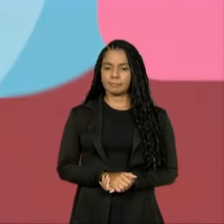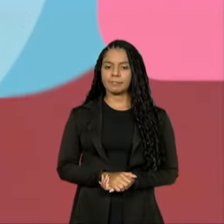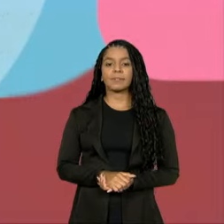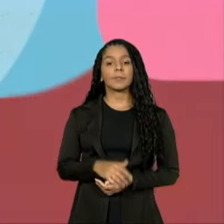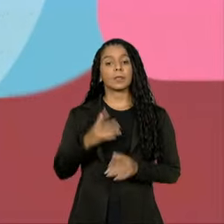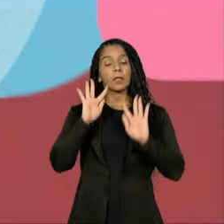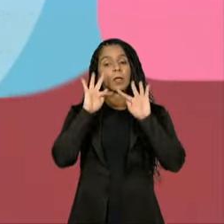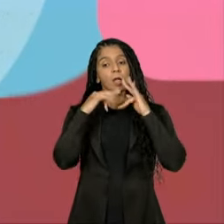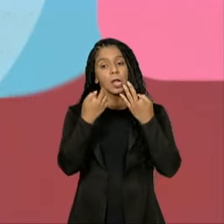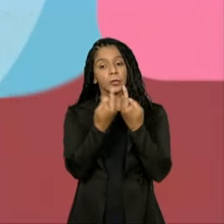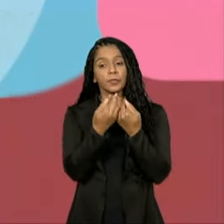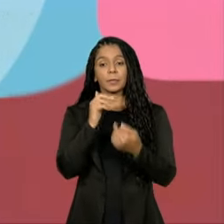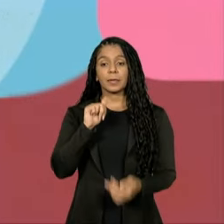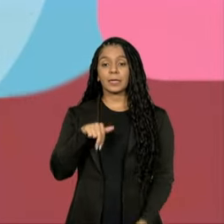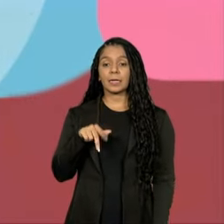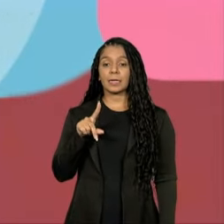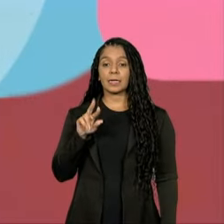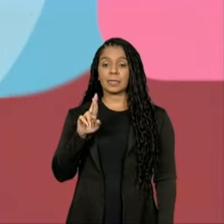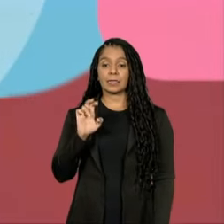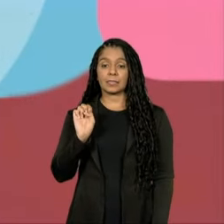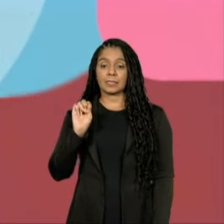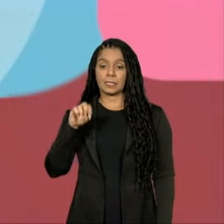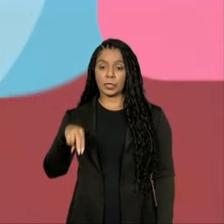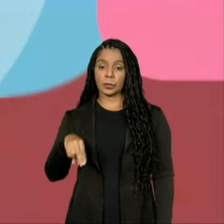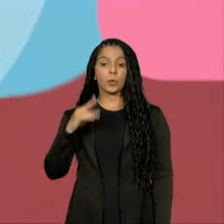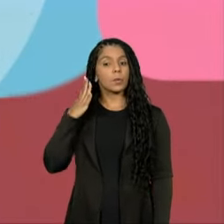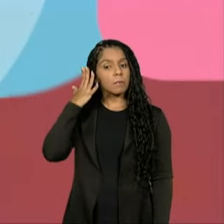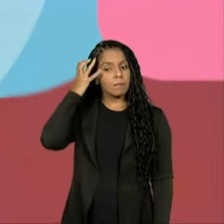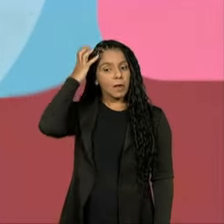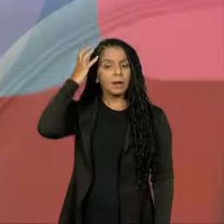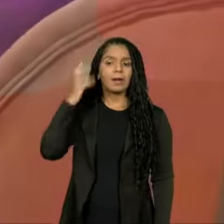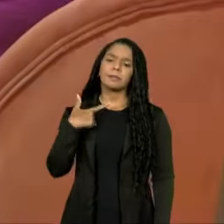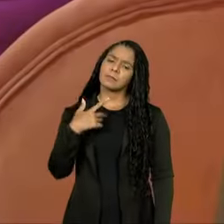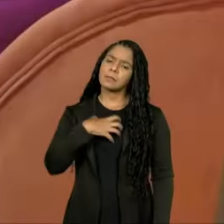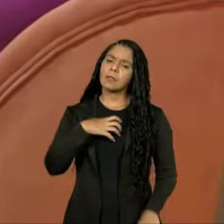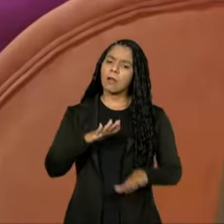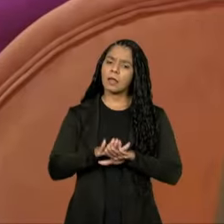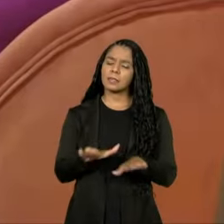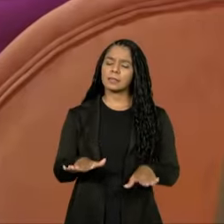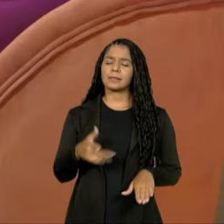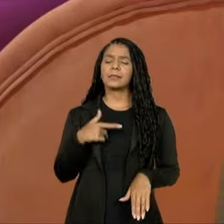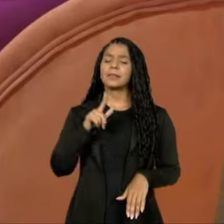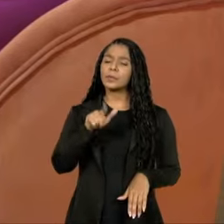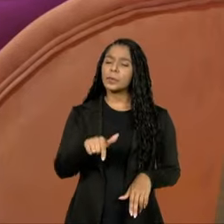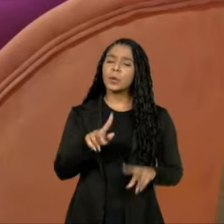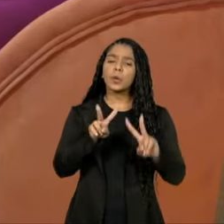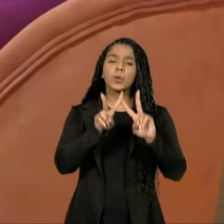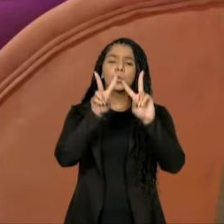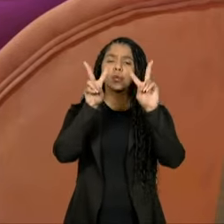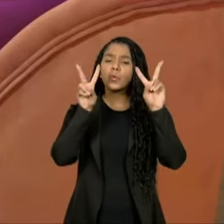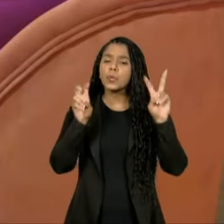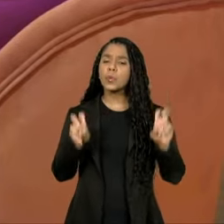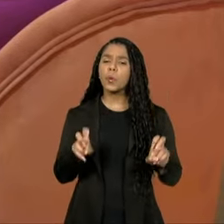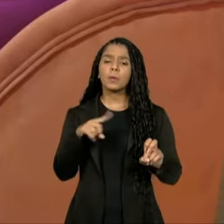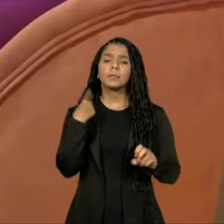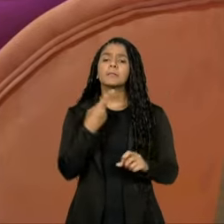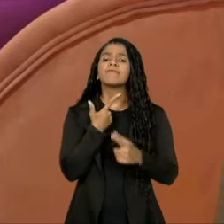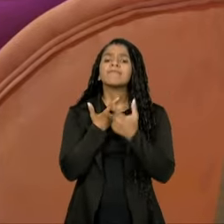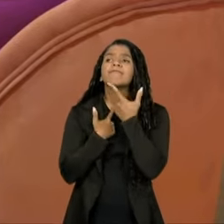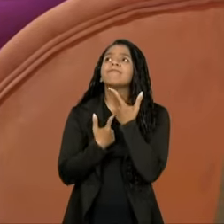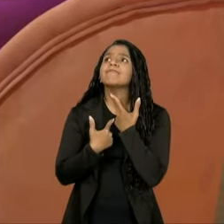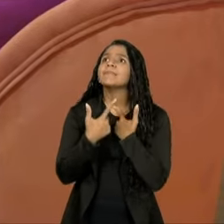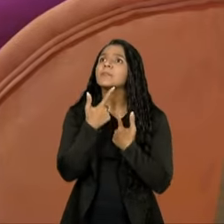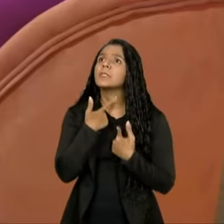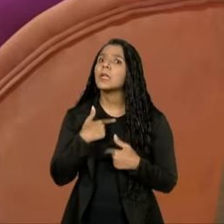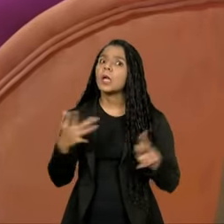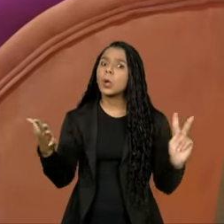As famílias de Anderson e Marielle devem estar se sentindo assim, né? Você sabe, Cici, que isso diz respeito a todo o nosso desejo por justiça,